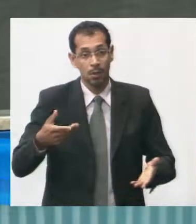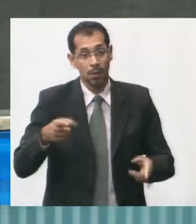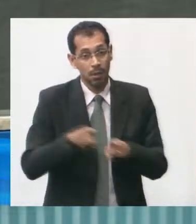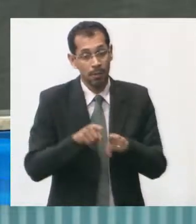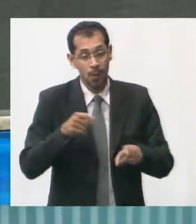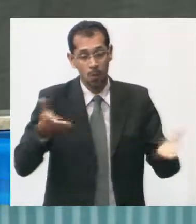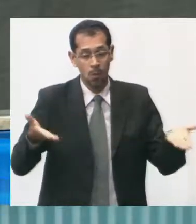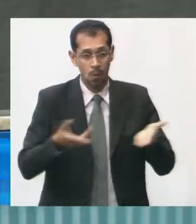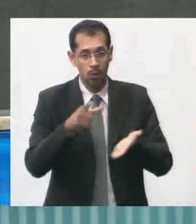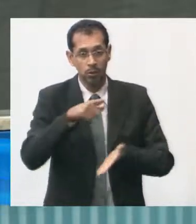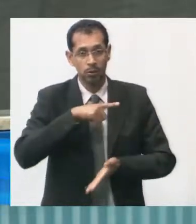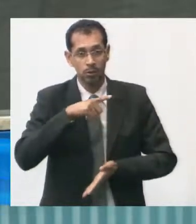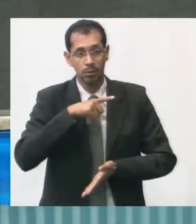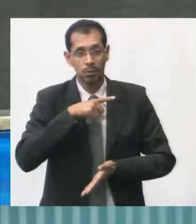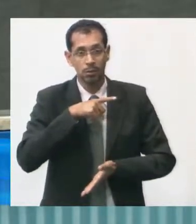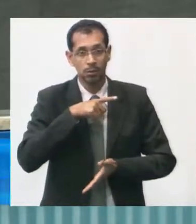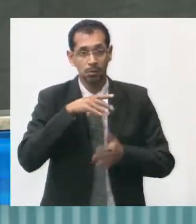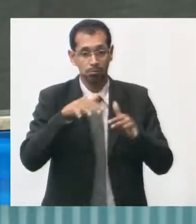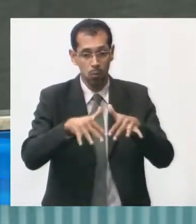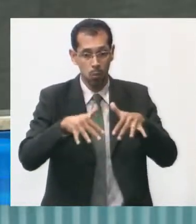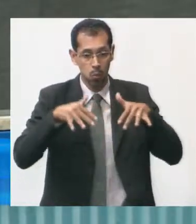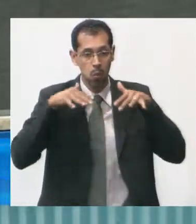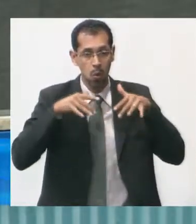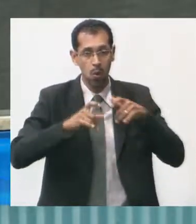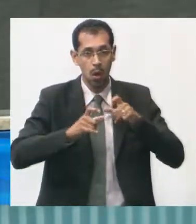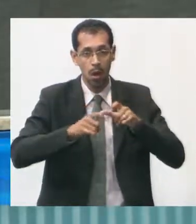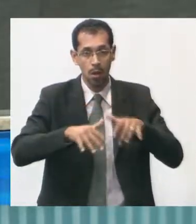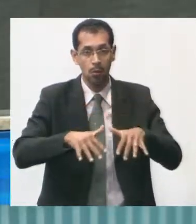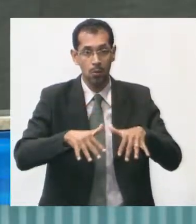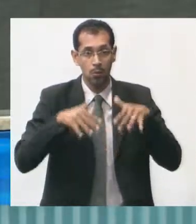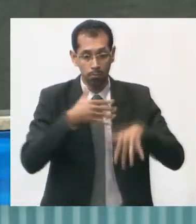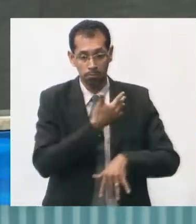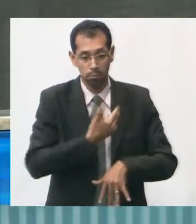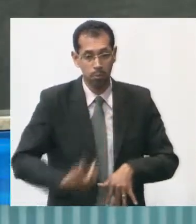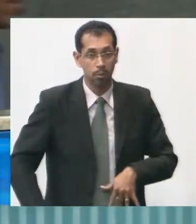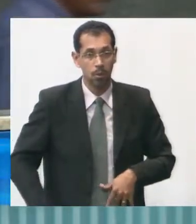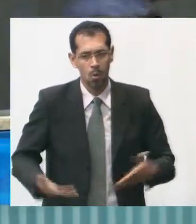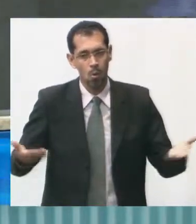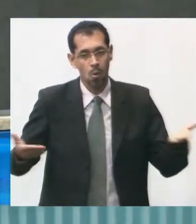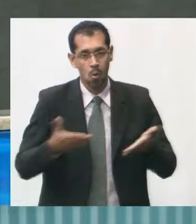e você que vai vir para cá, nós vamos fazer várias denúncias aqui hoje na